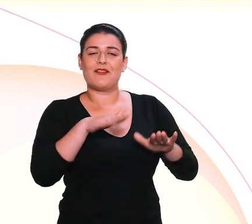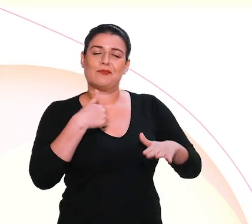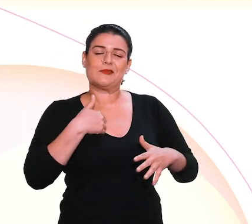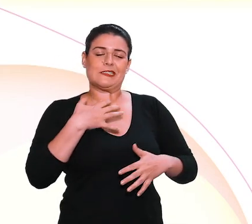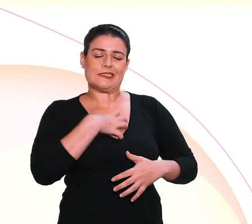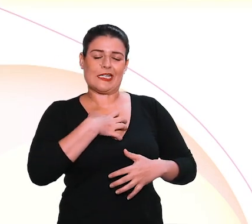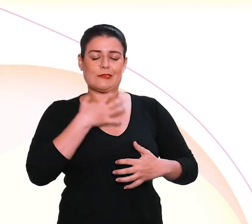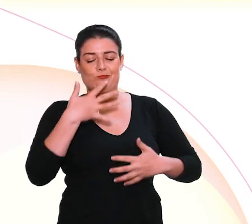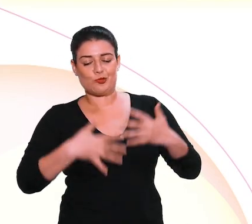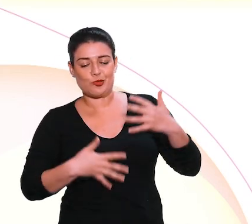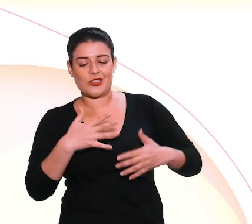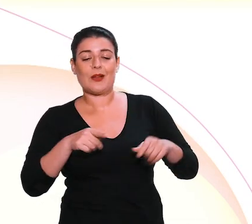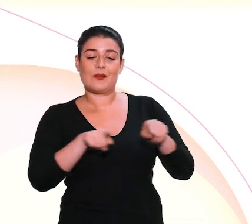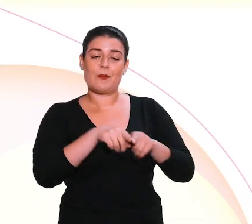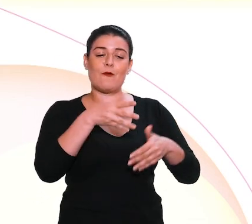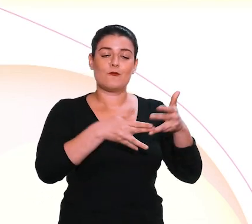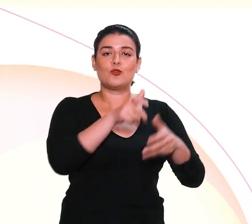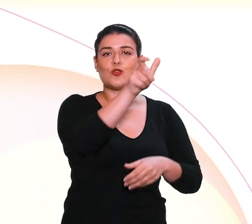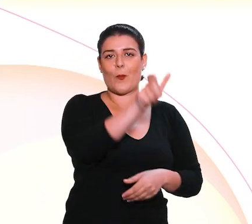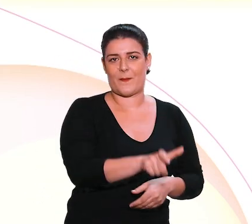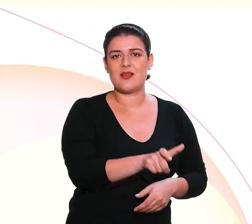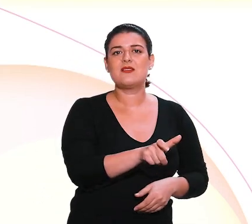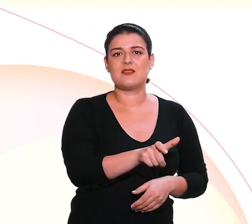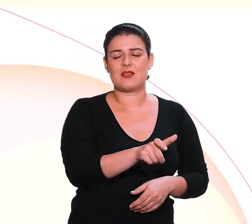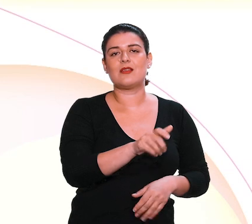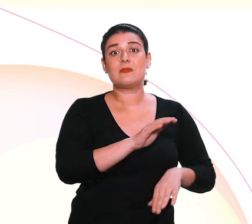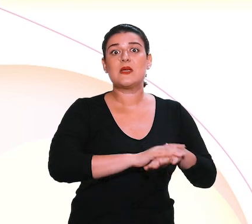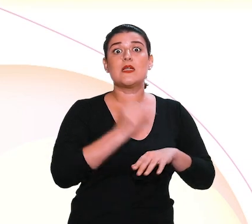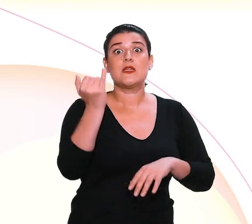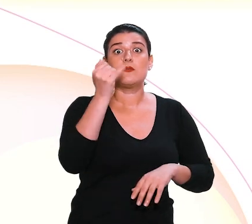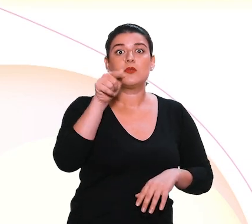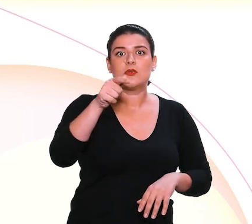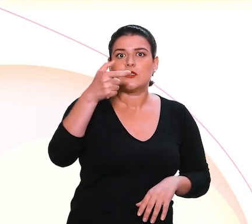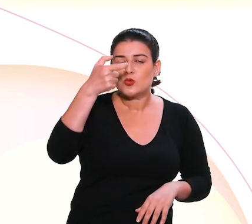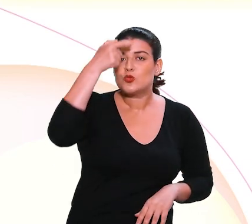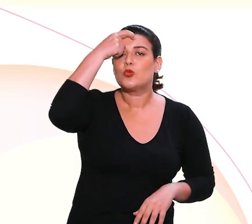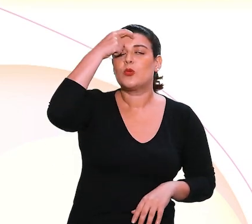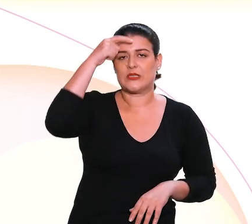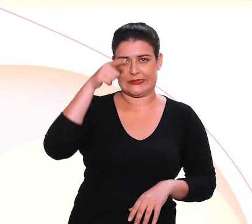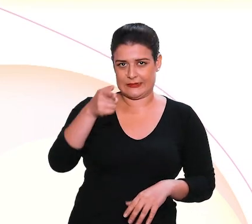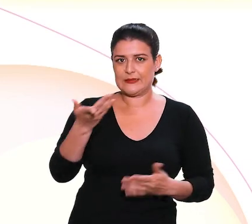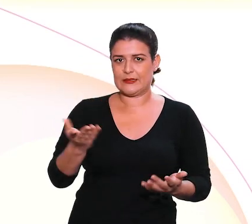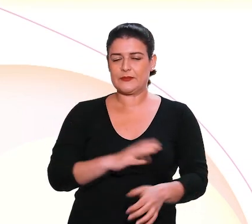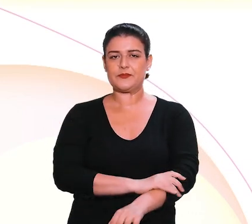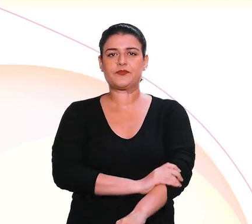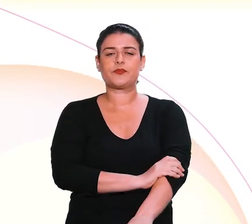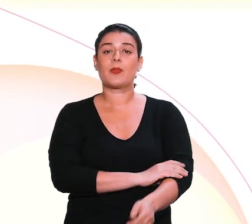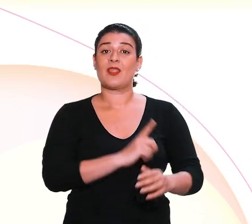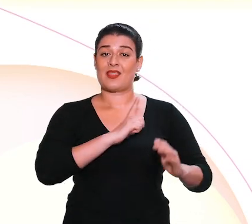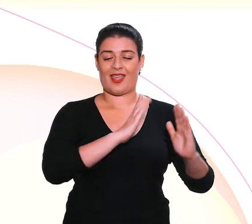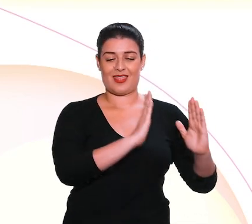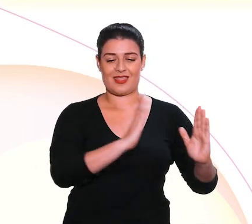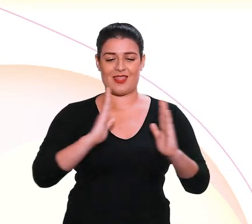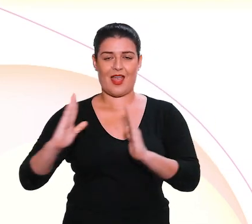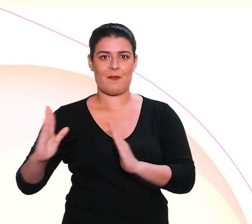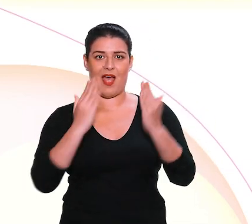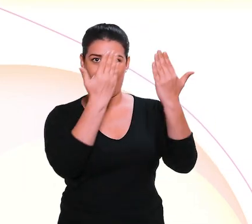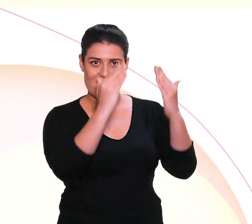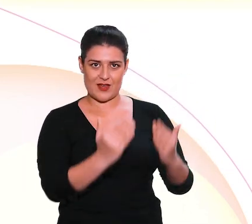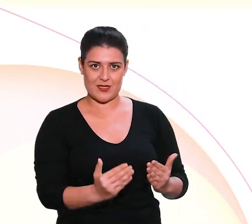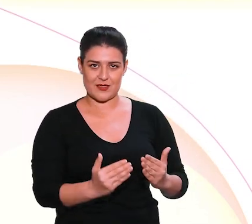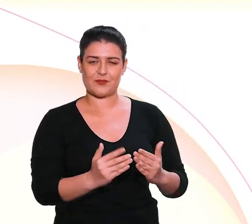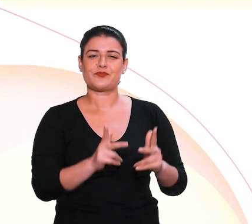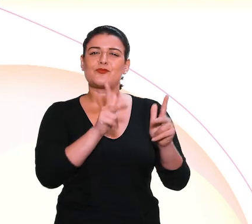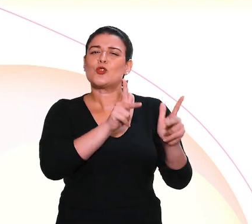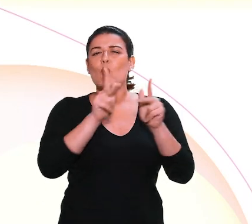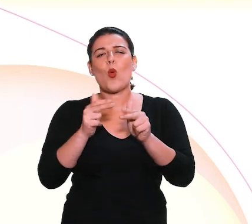frustrar e você vai frustrar o paciente também. É muito importante que ele tenha noção disso. As etapas da avaliação, inicialmente, são muito